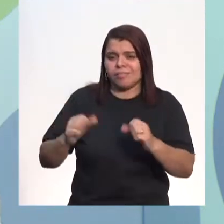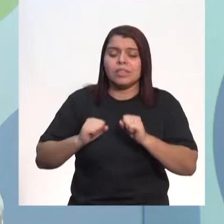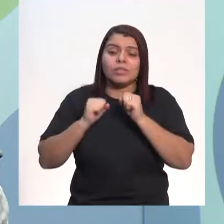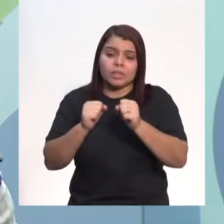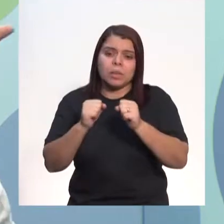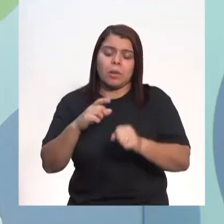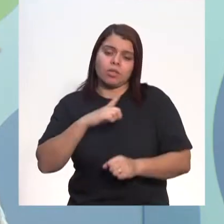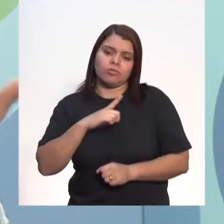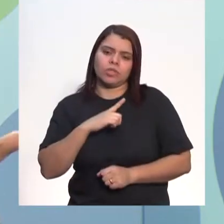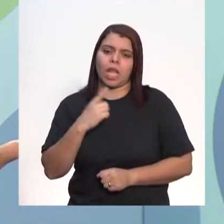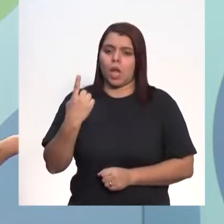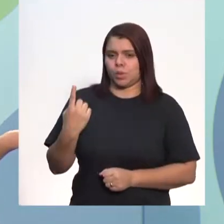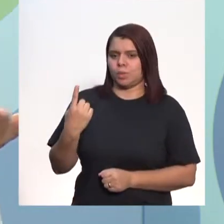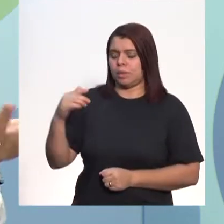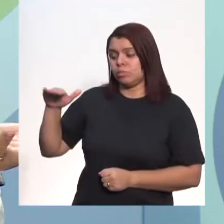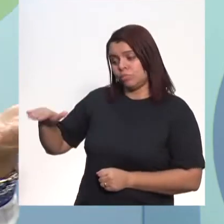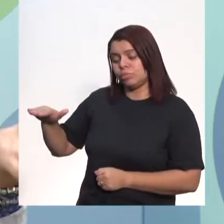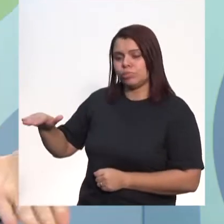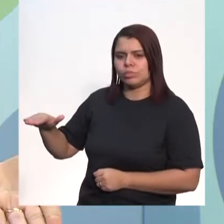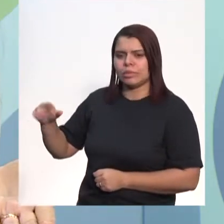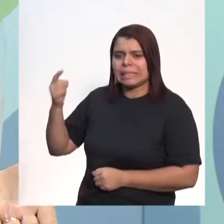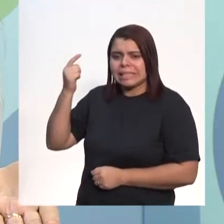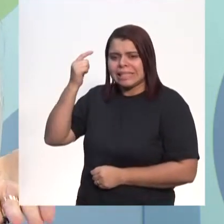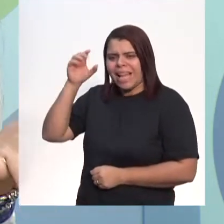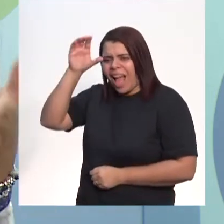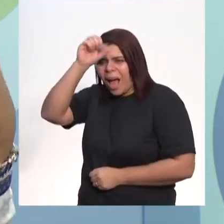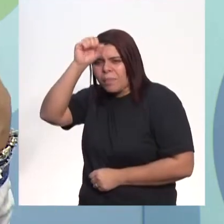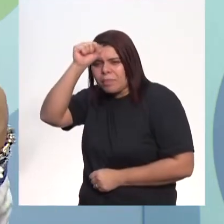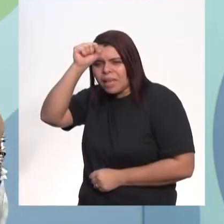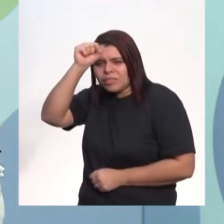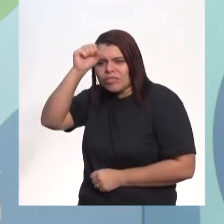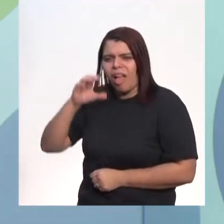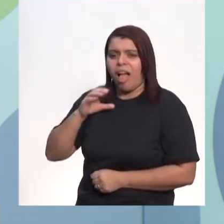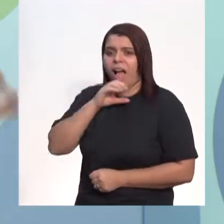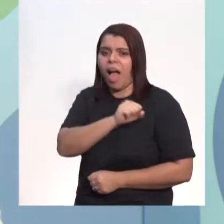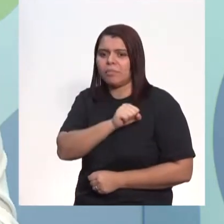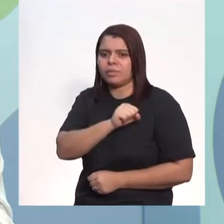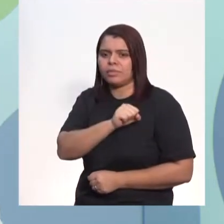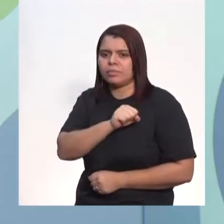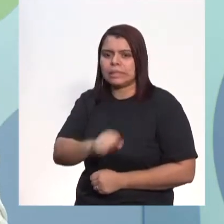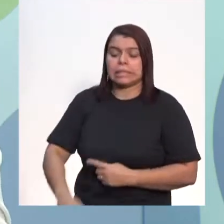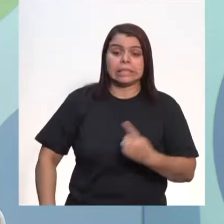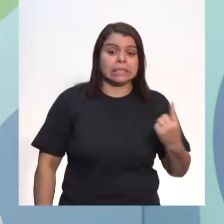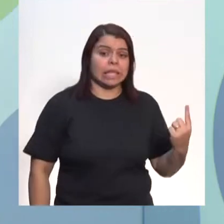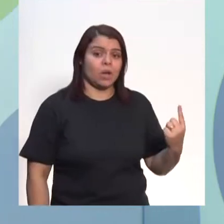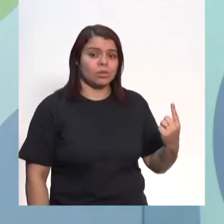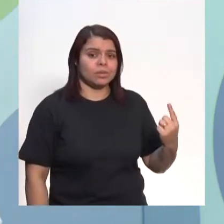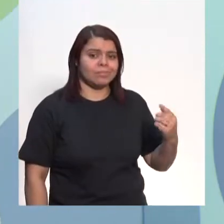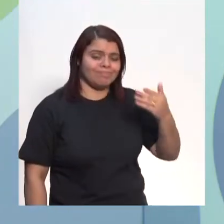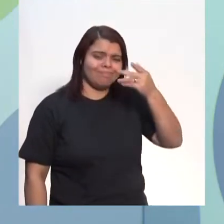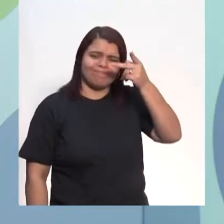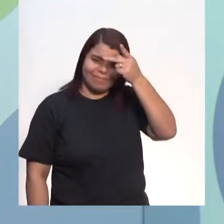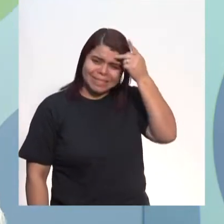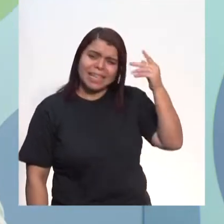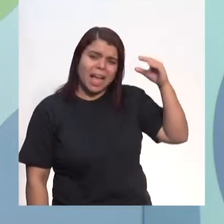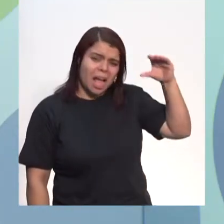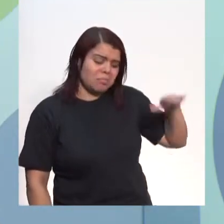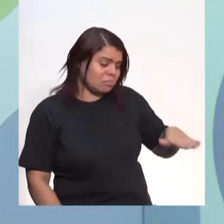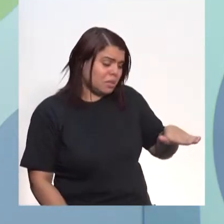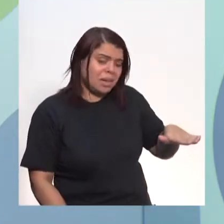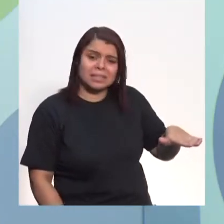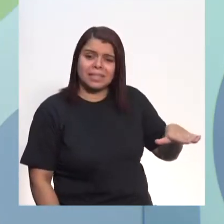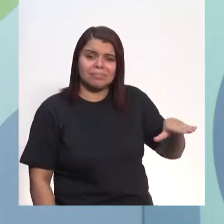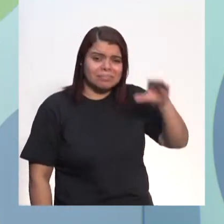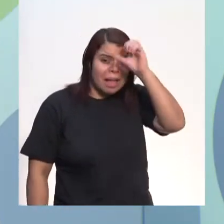gente fala que dá em hipótese pré-silábica, então aquela criança que ela não consegue ainda distinguir